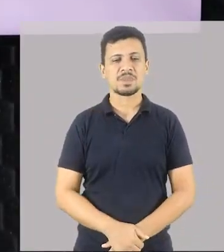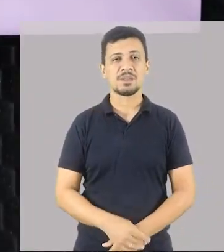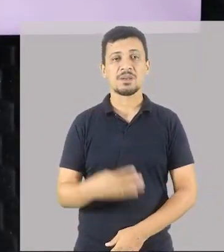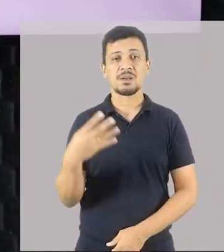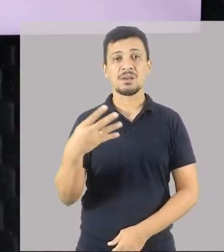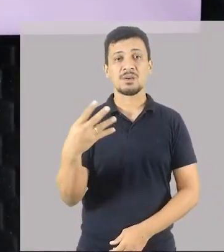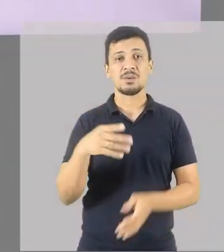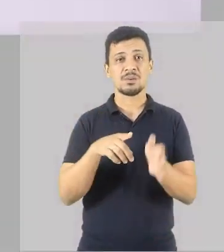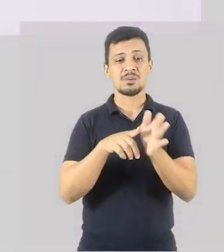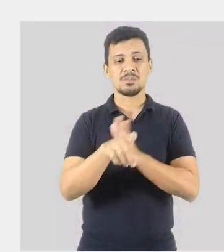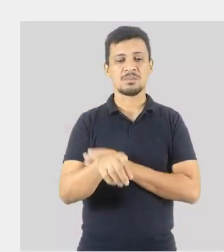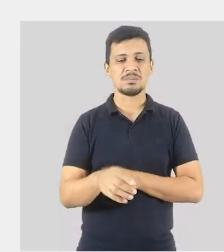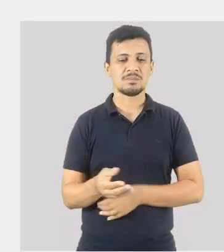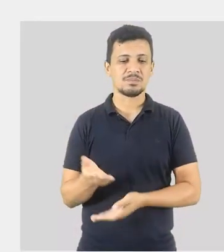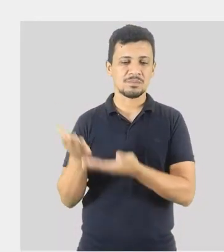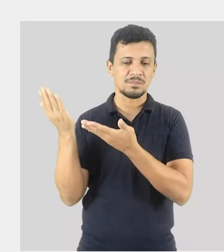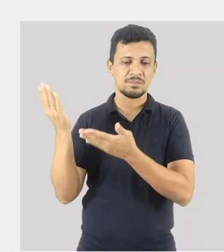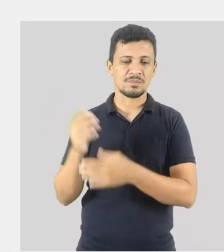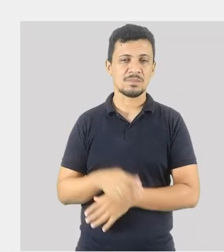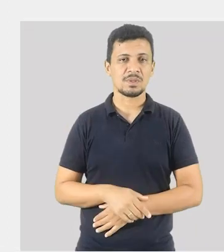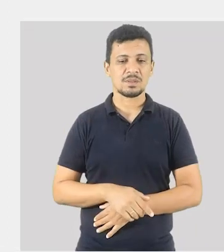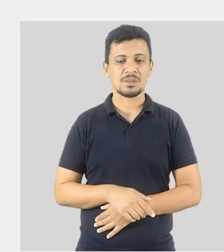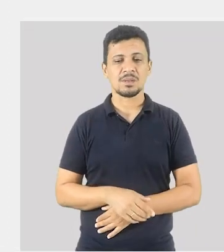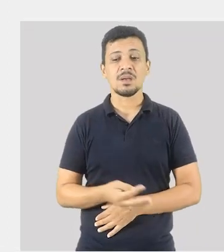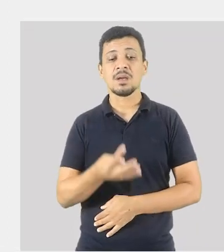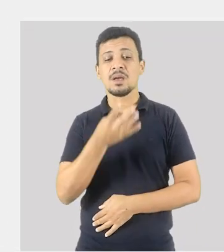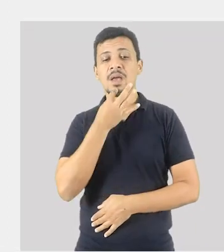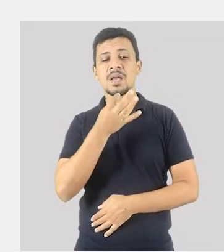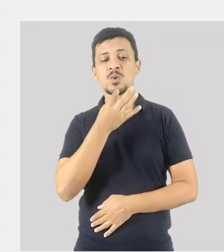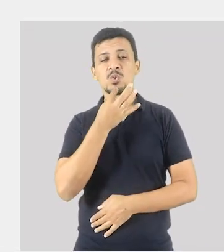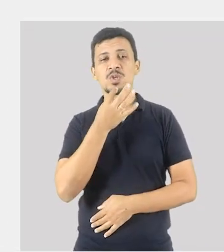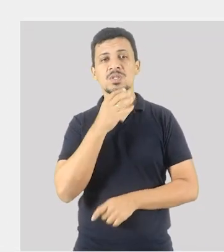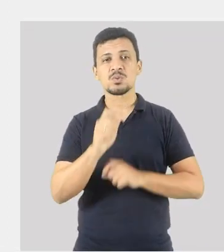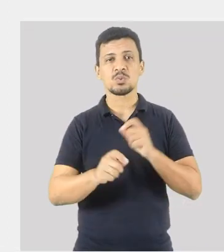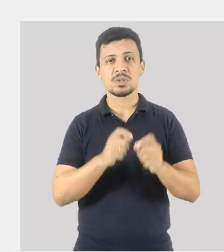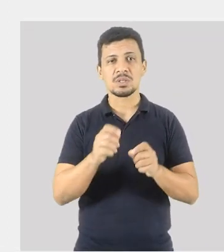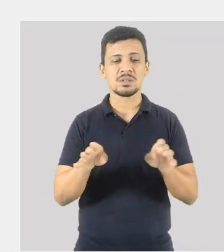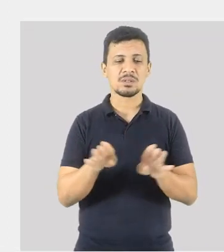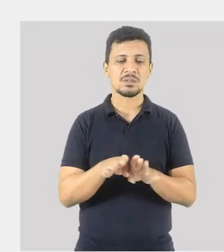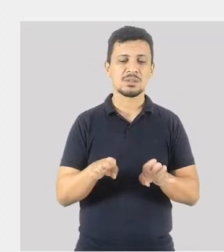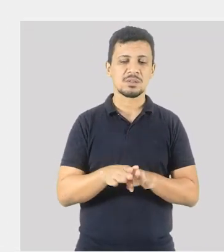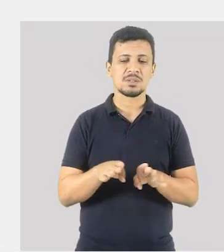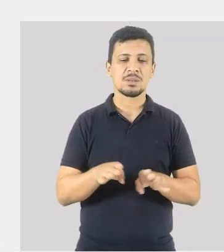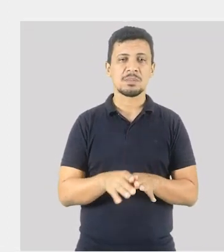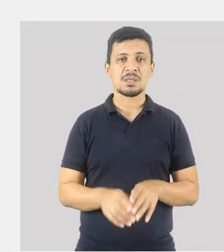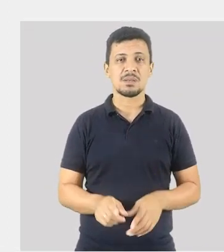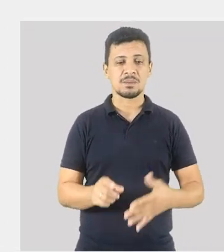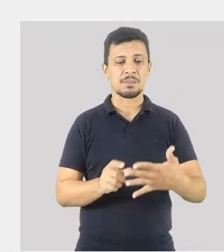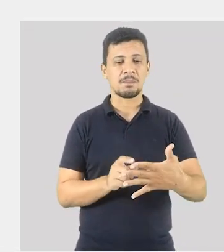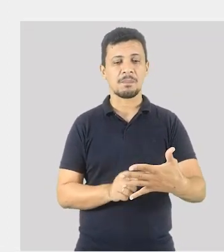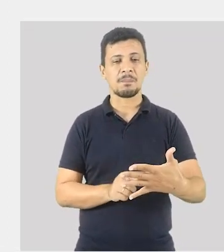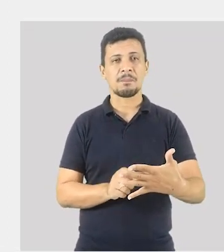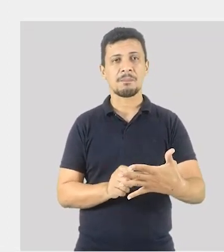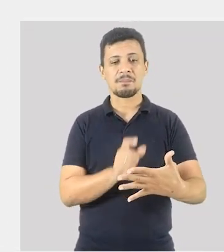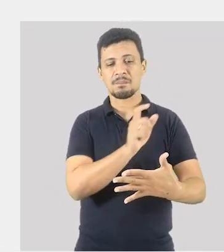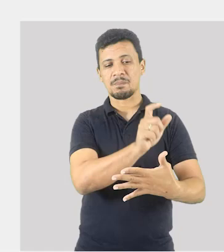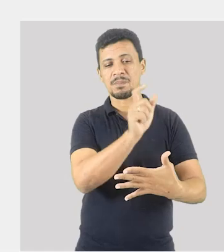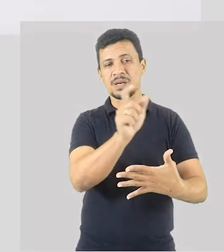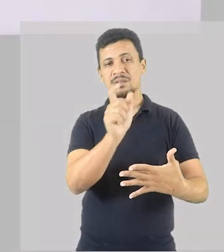última questãozinha da nossa aula de hoje é um reconhecimento também de palavras,